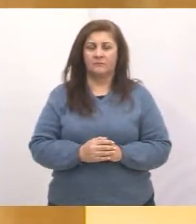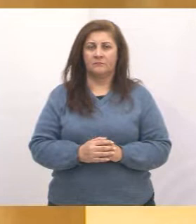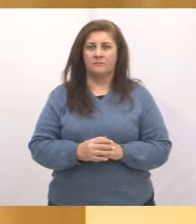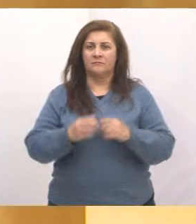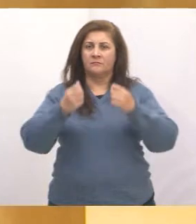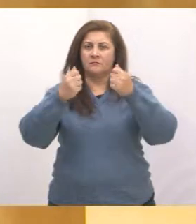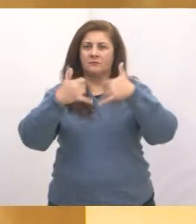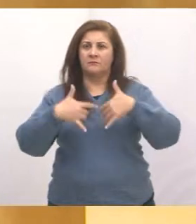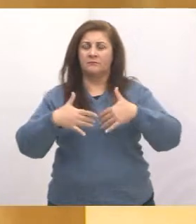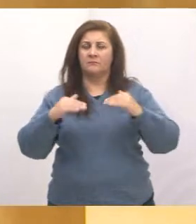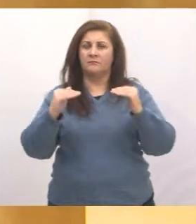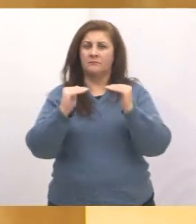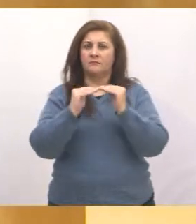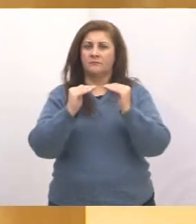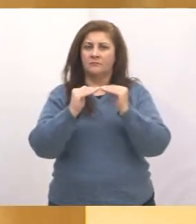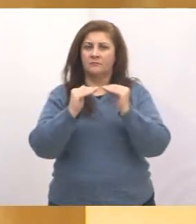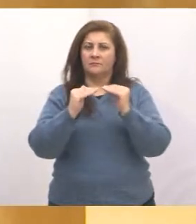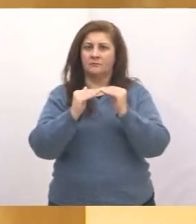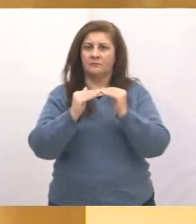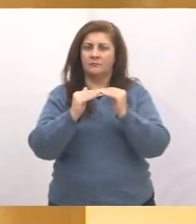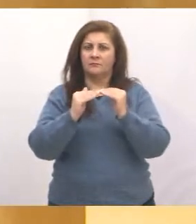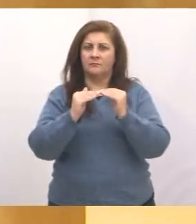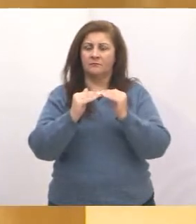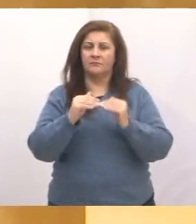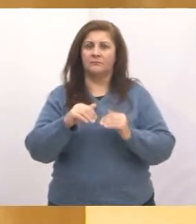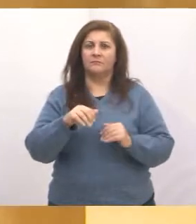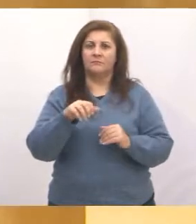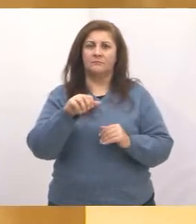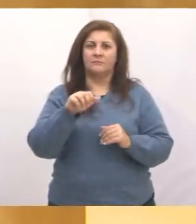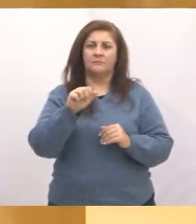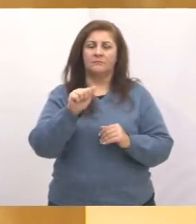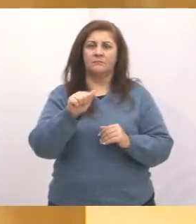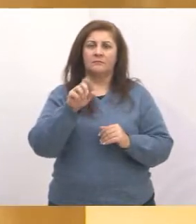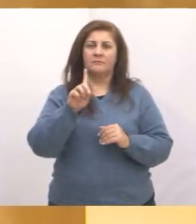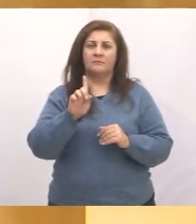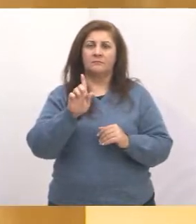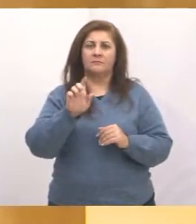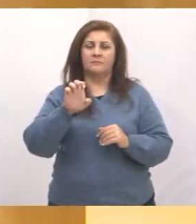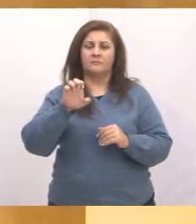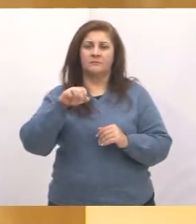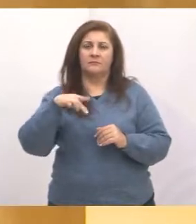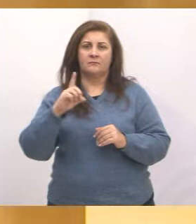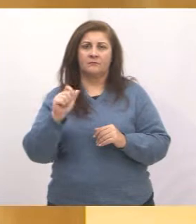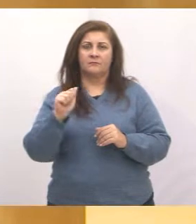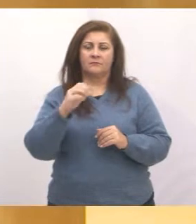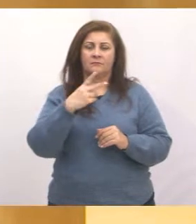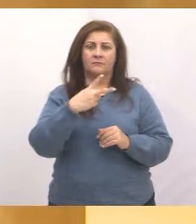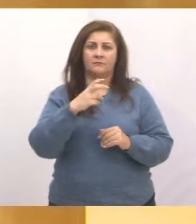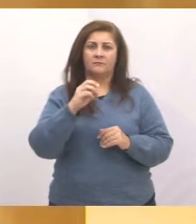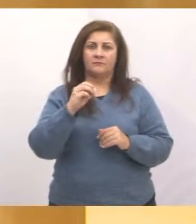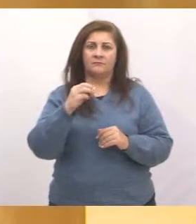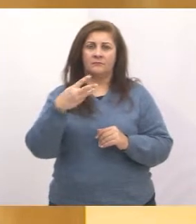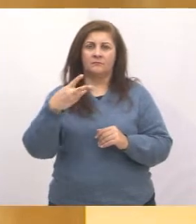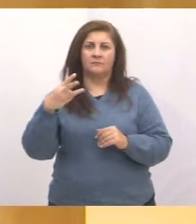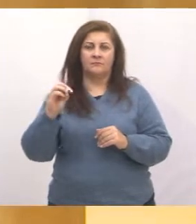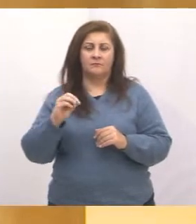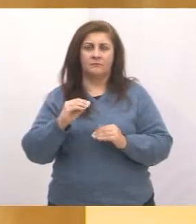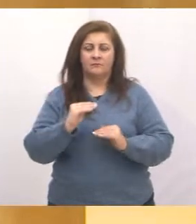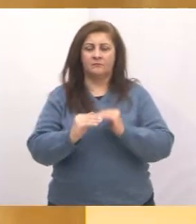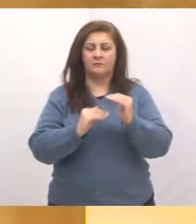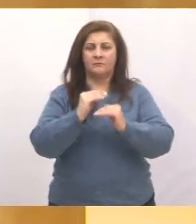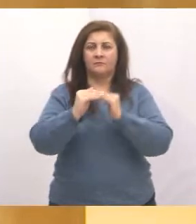está em consonância com a Agenda 2030, atingindo os seguintes objetivos de desenvolvimento